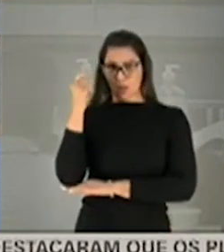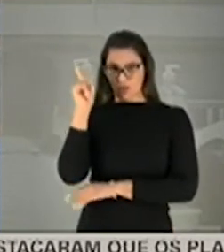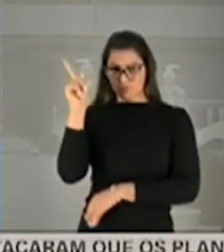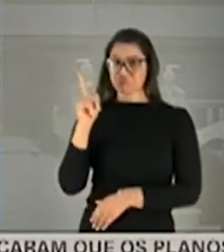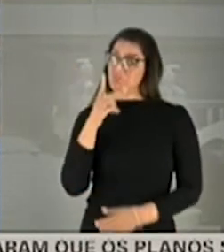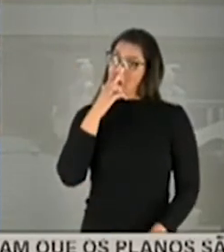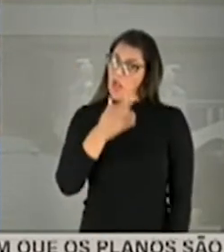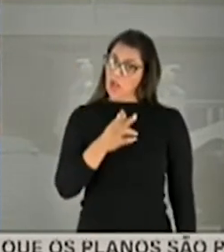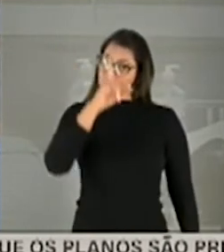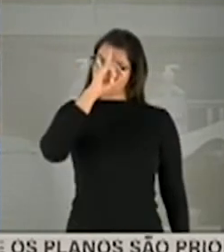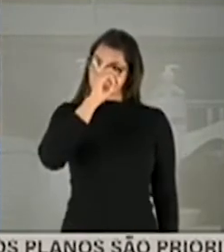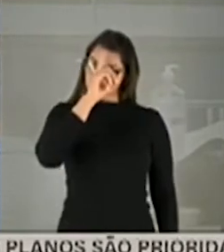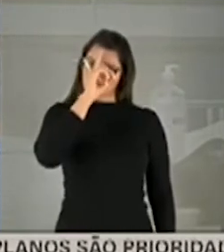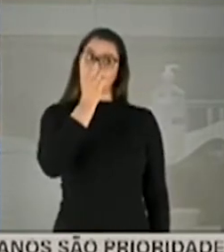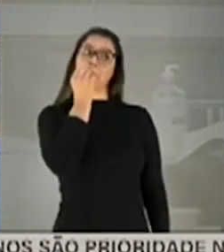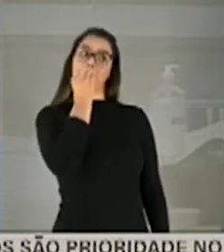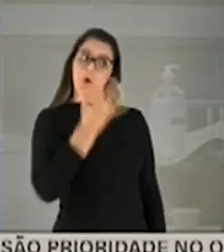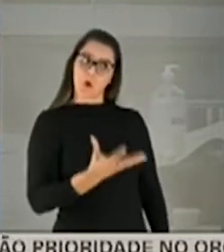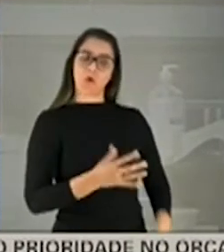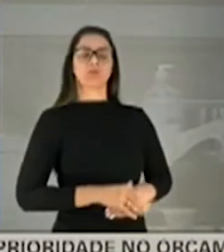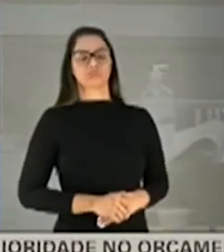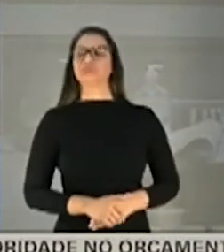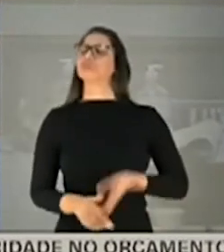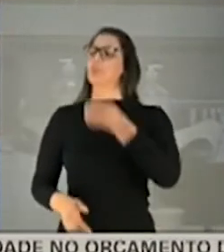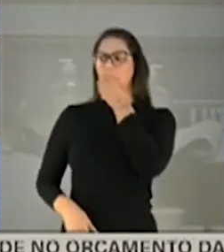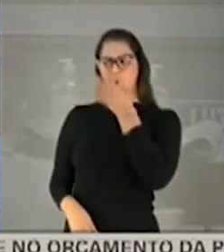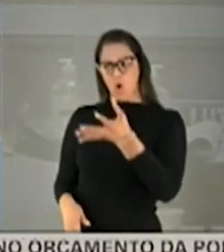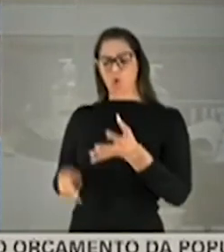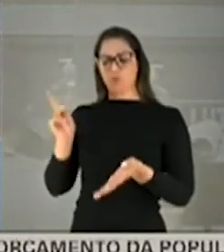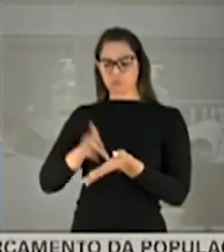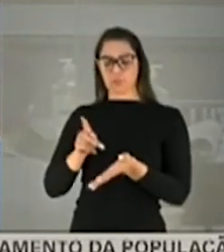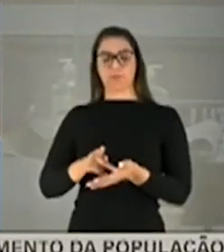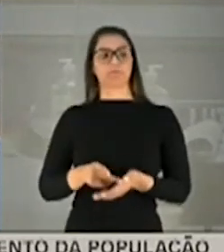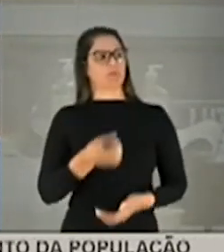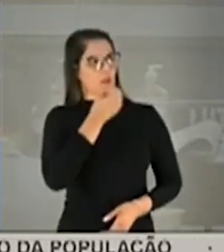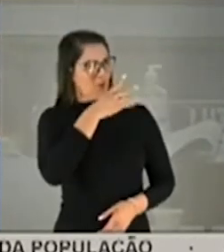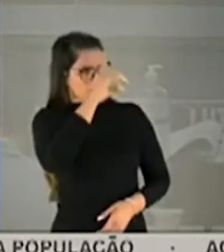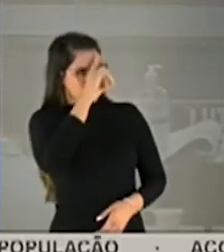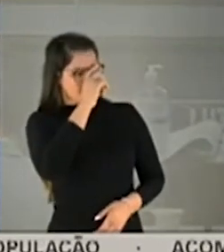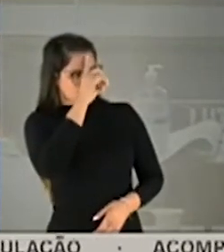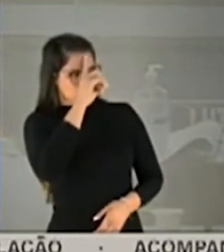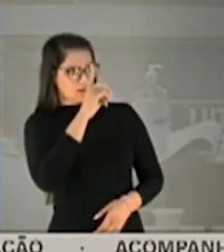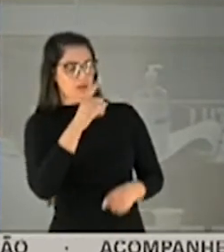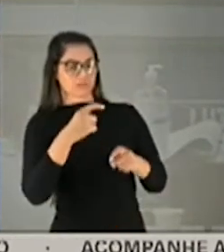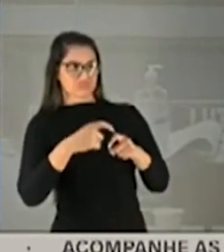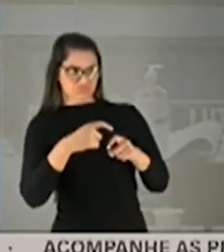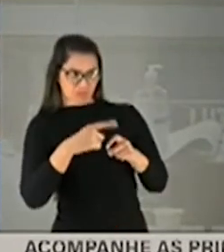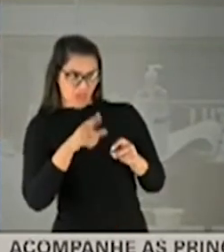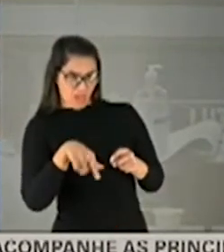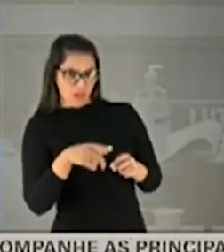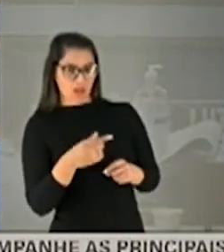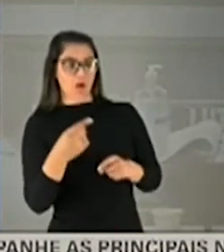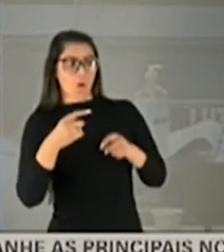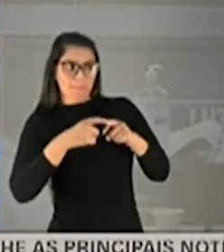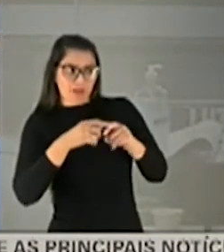bom. Muito bom. Muito bom. E deve ter bons médicos. Sim. E foram os médicos que prescreveram cloroquina para o senhor lá, que